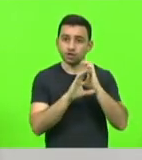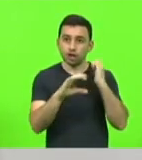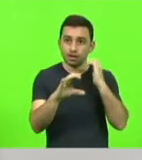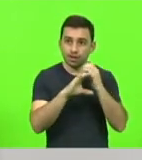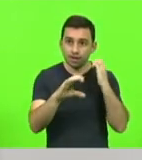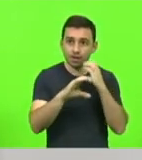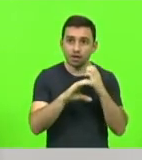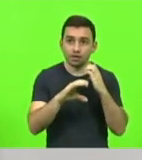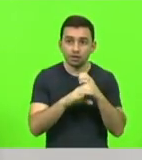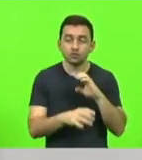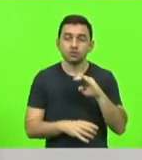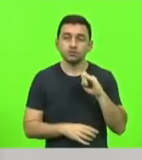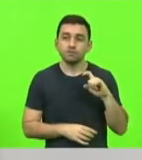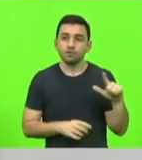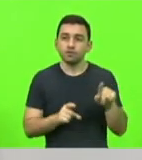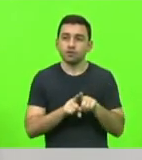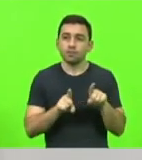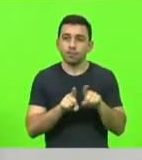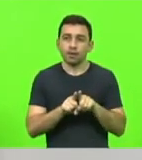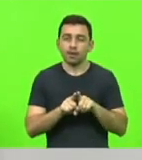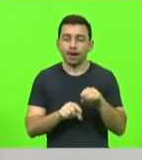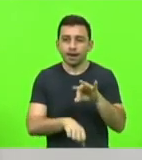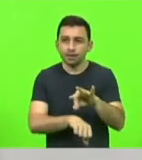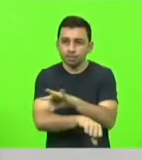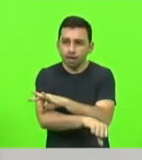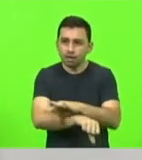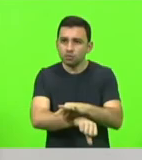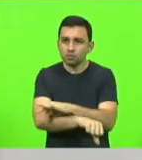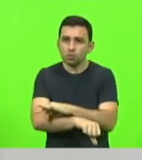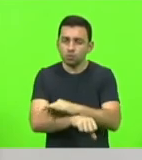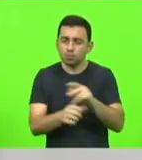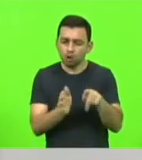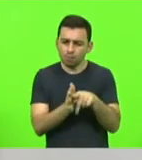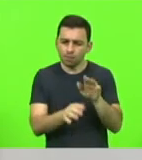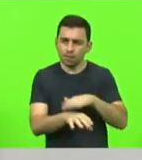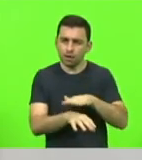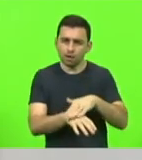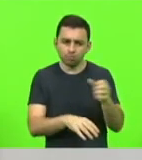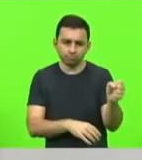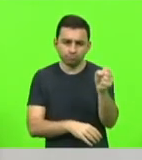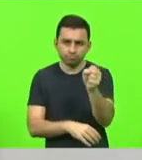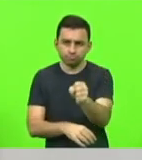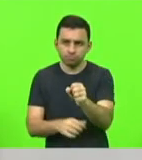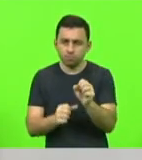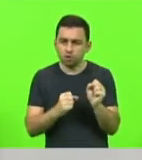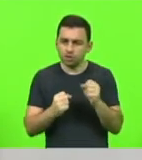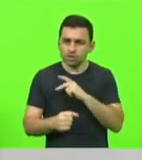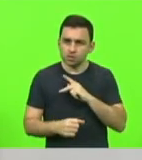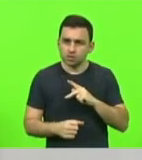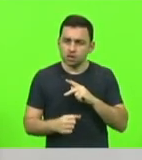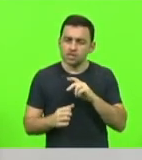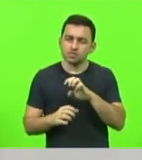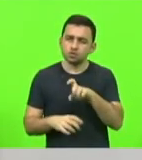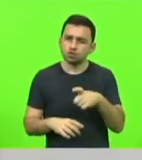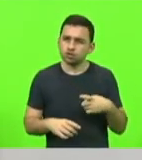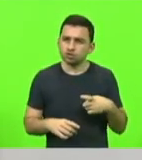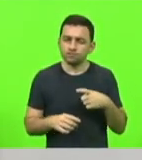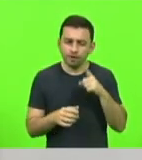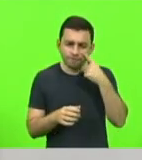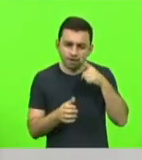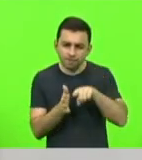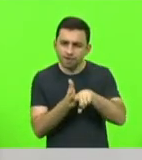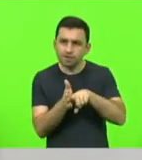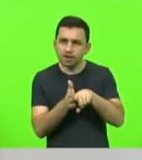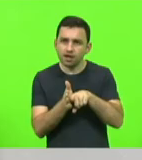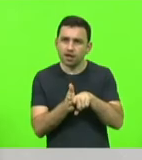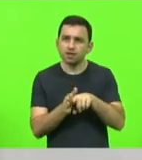e com um arquiteto colocado pelo Poder Executivo para auxiliar na verificação de todos os projetos. É